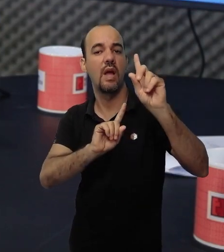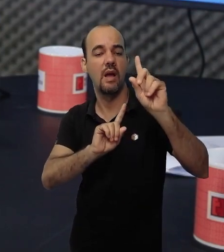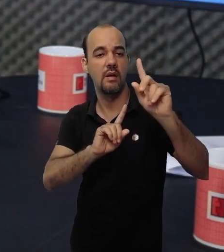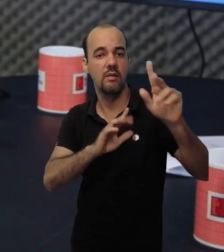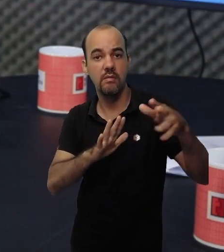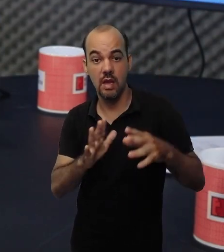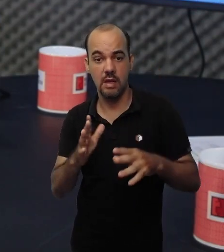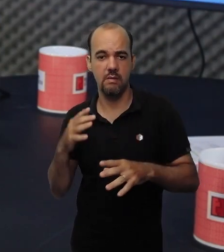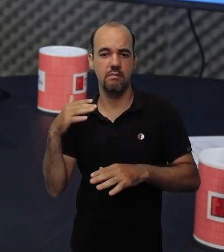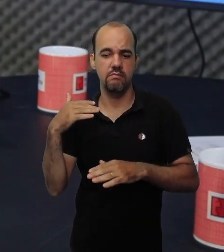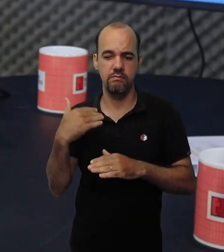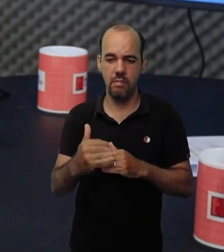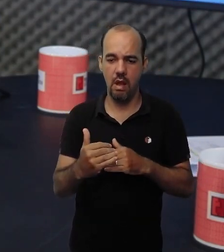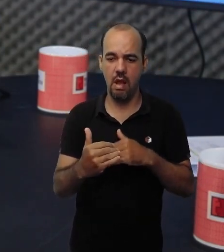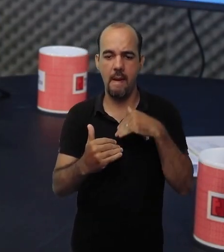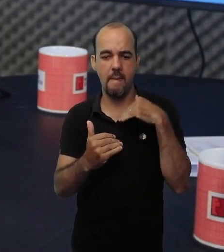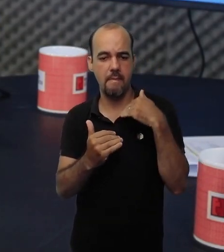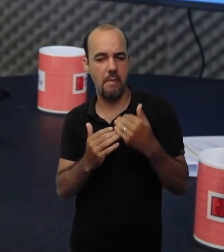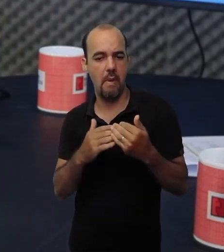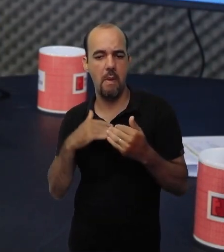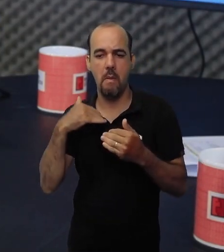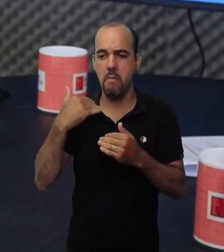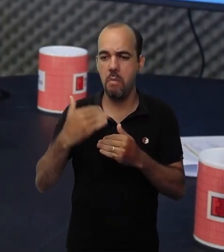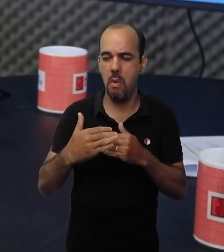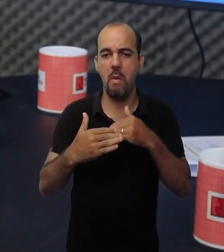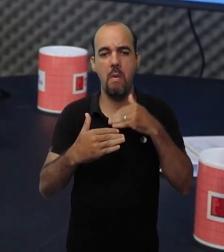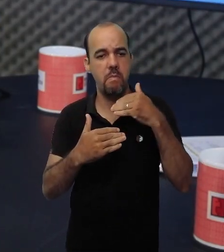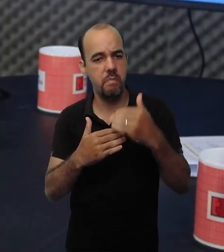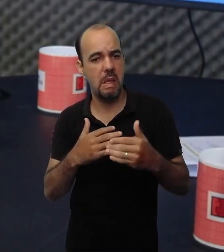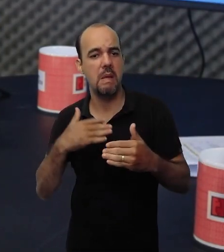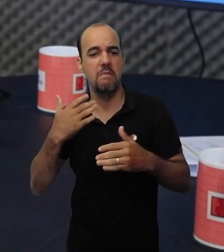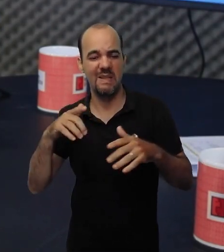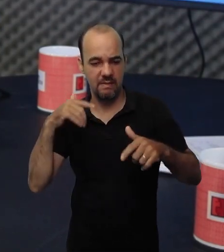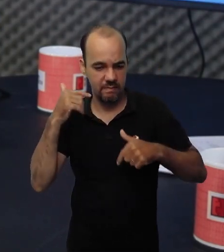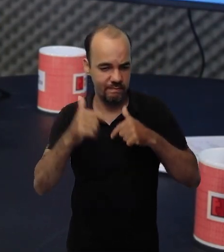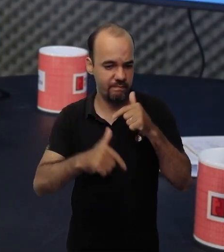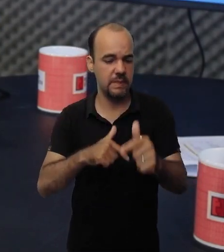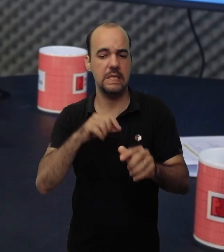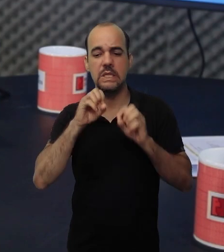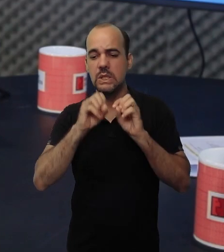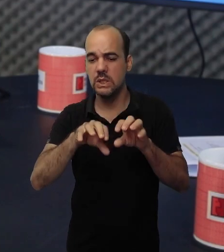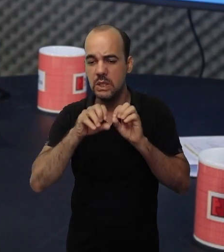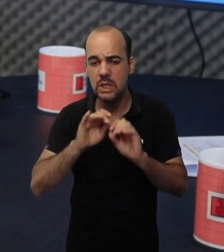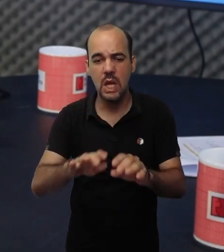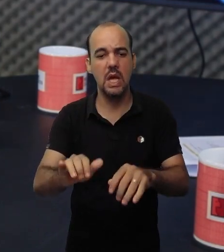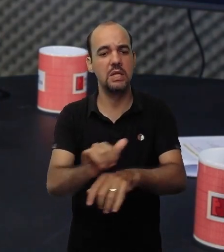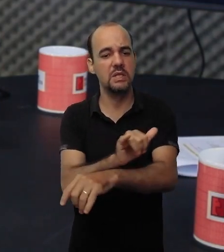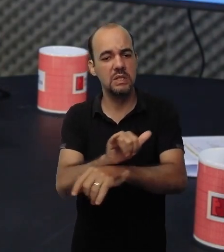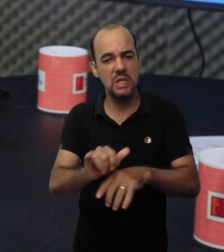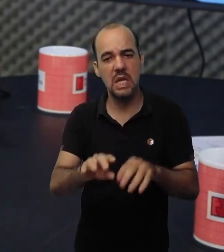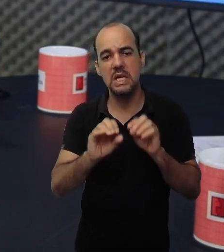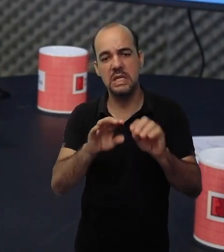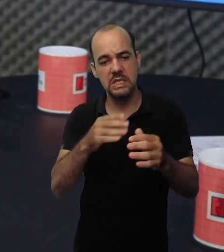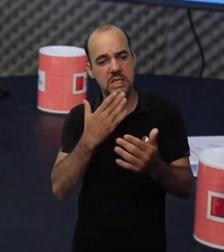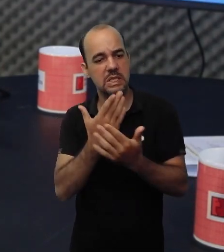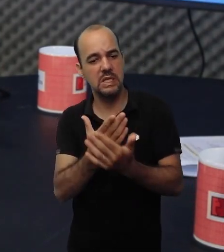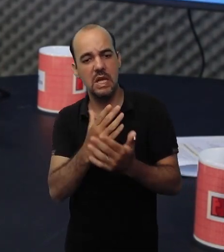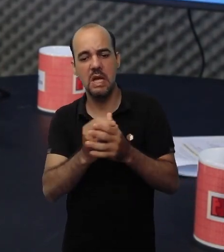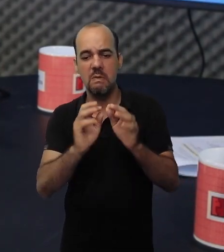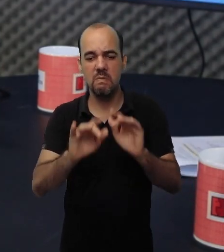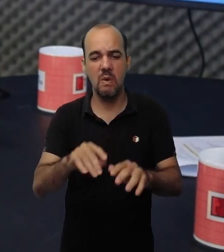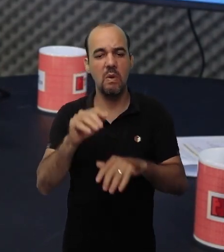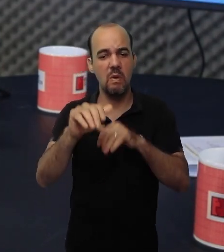ela é paulatinamente, ela vai sendo construída como um processo, né? Então, nós, como professores, devemos nos reconhecer